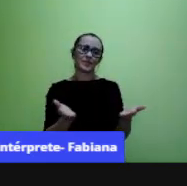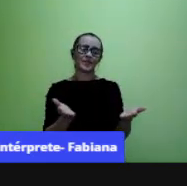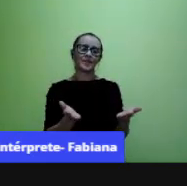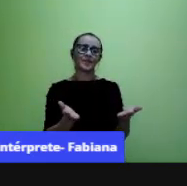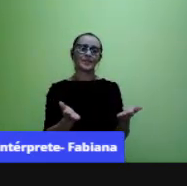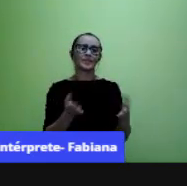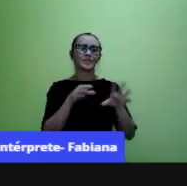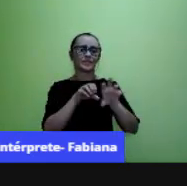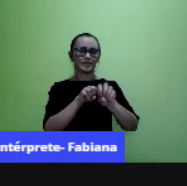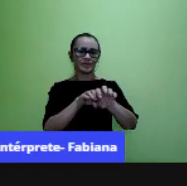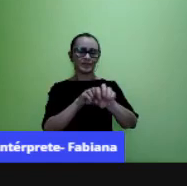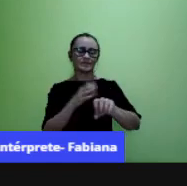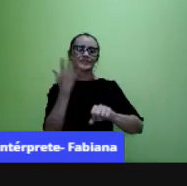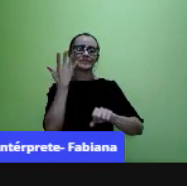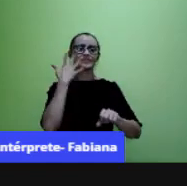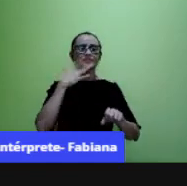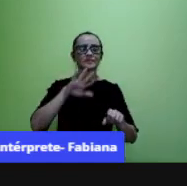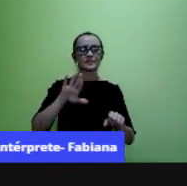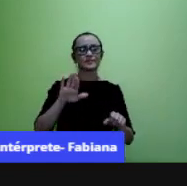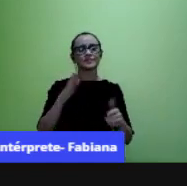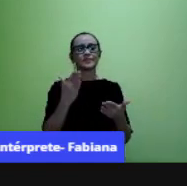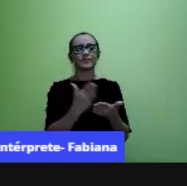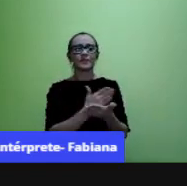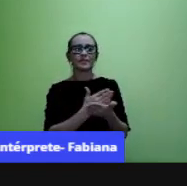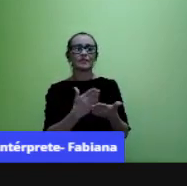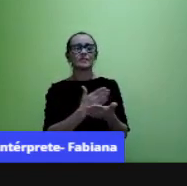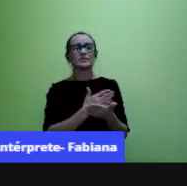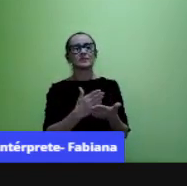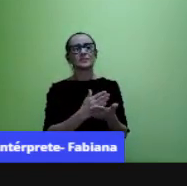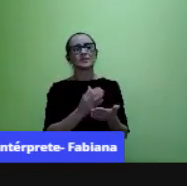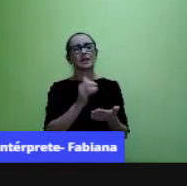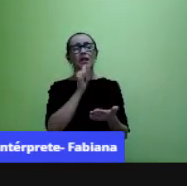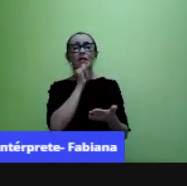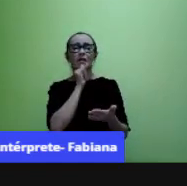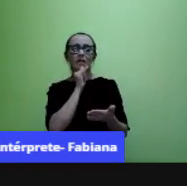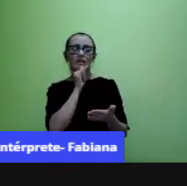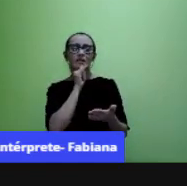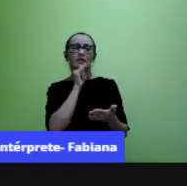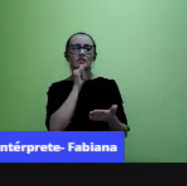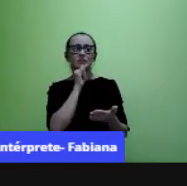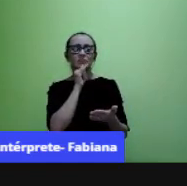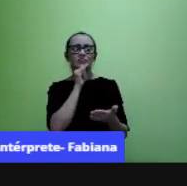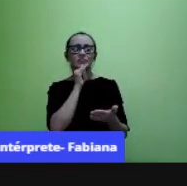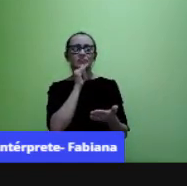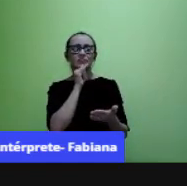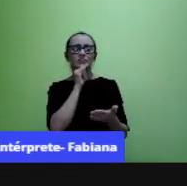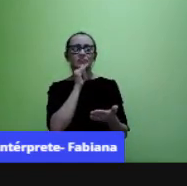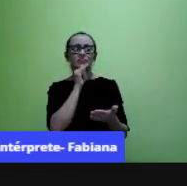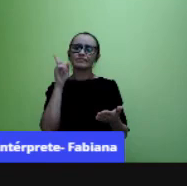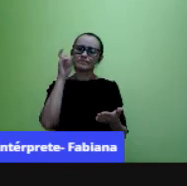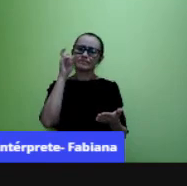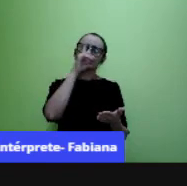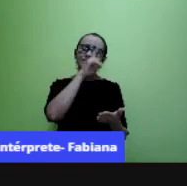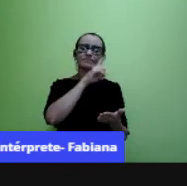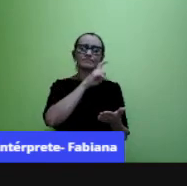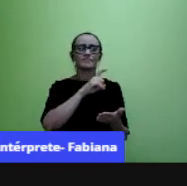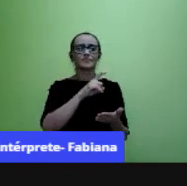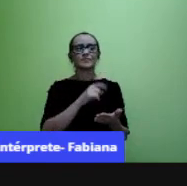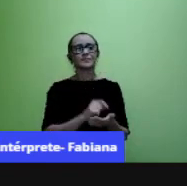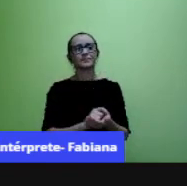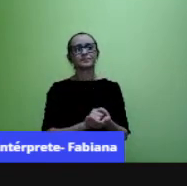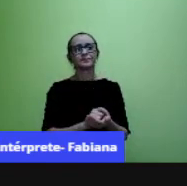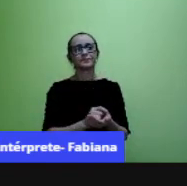educação infantil, e às vezes ele tem dificuldade em fazer as atividades. Então, nós estamos colocando